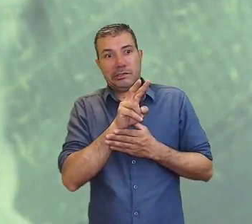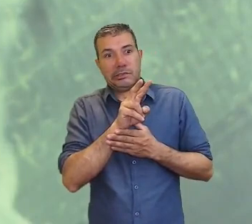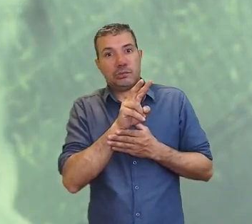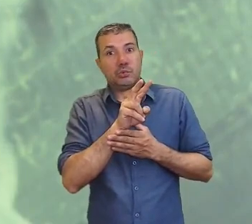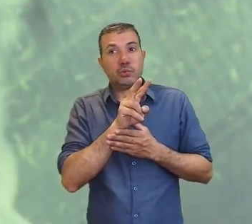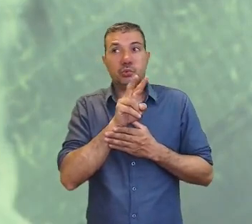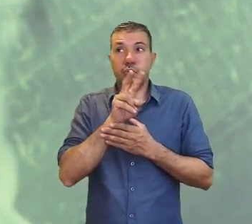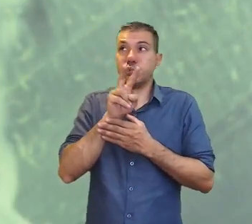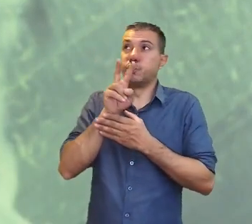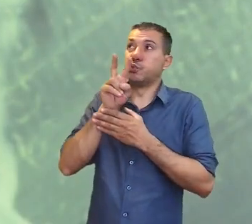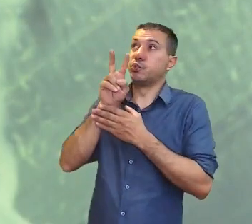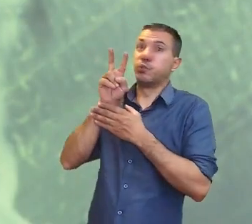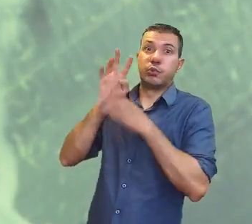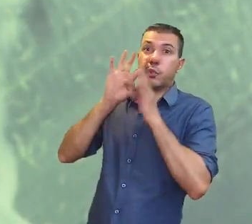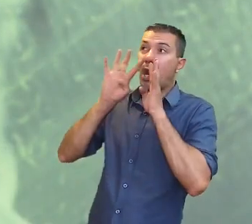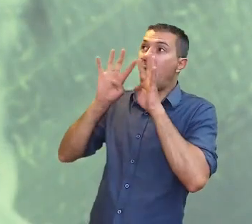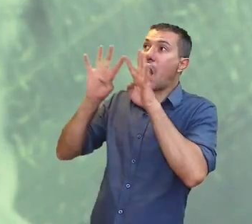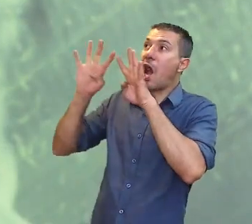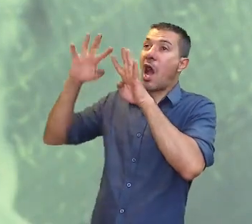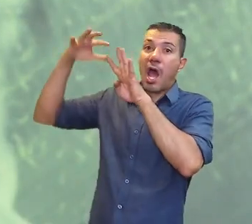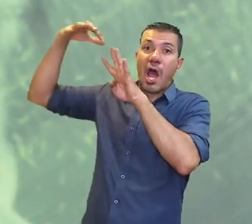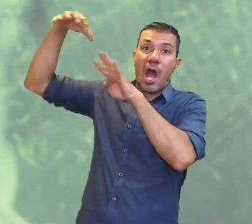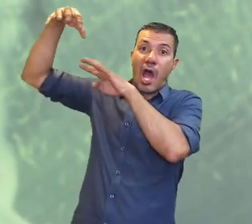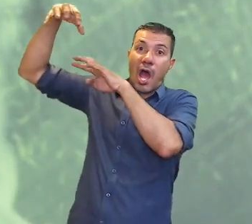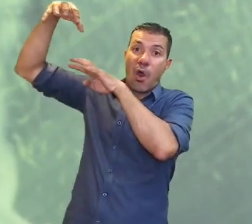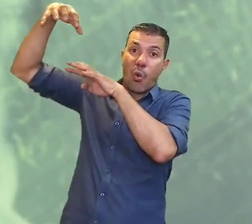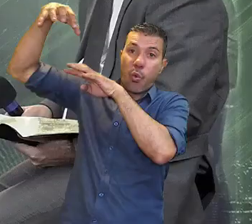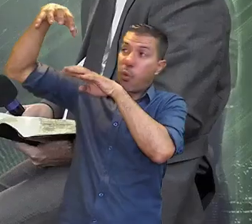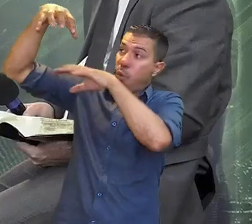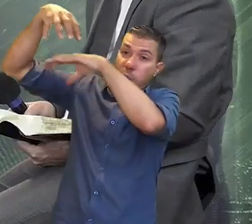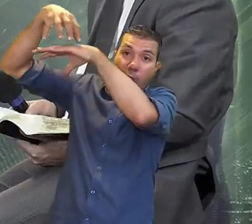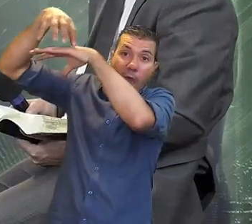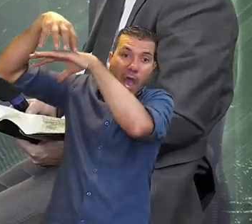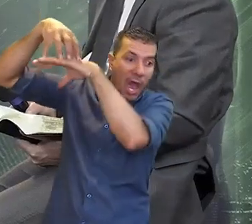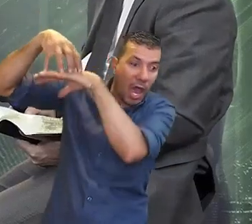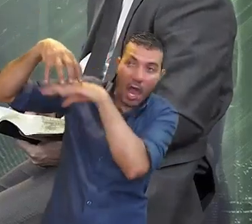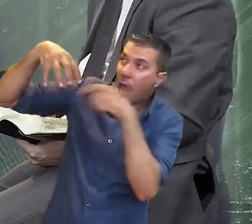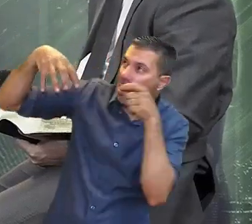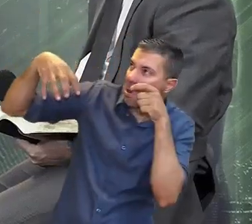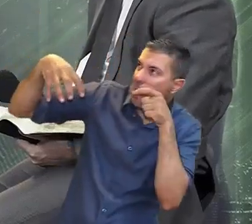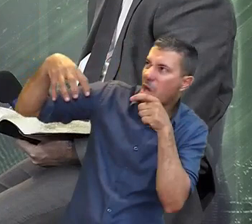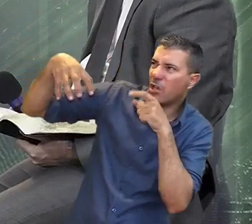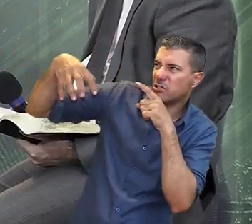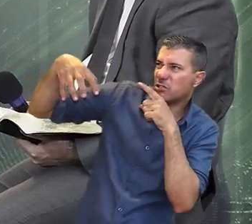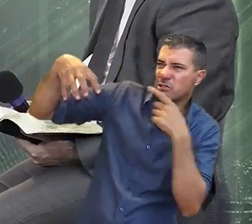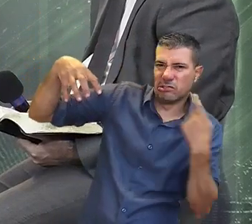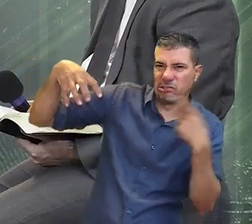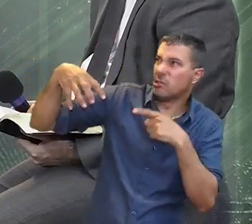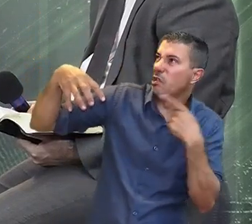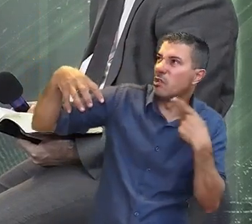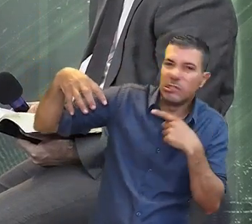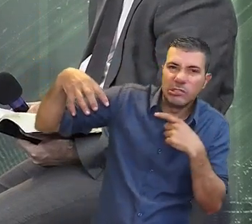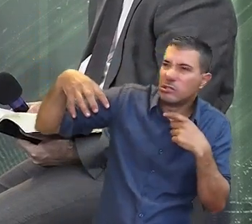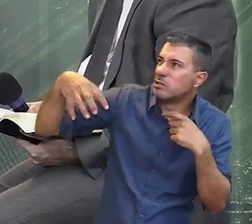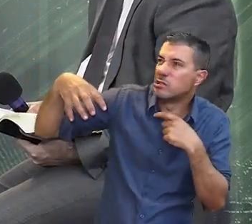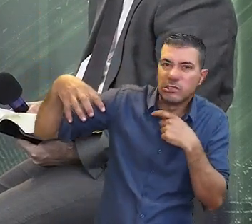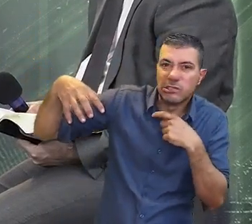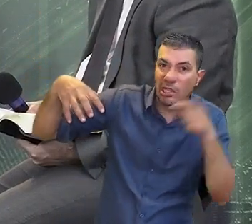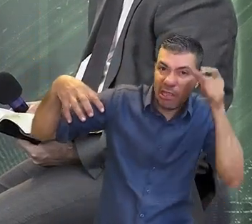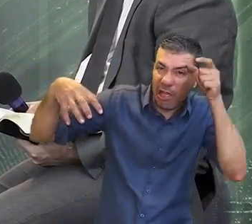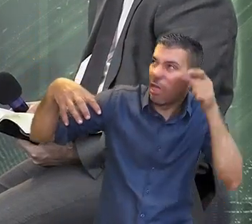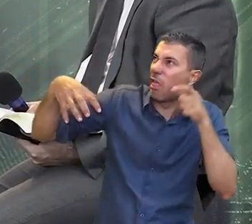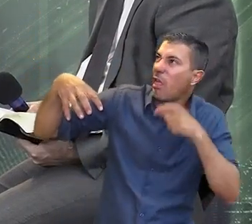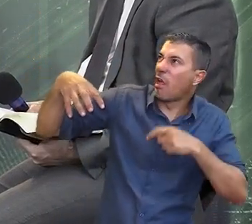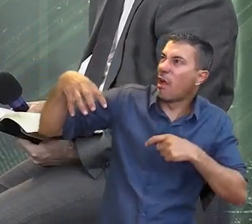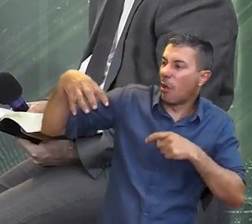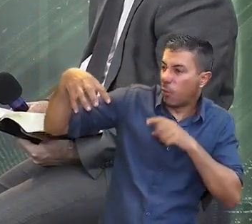maravilhosa, descendo. Será solto e finalmente... Ele será solto e ele vai tentar conquistar a cidade. E Deus, na sua misericórdia,